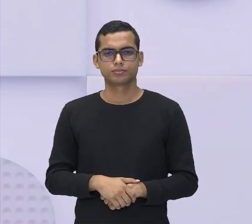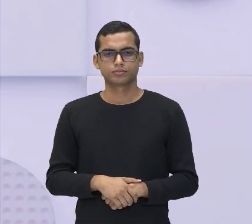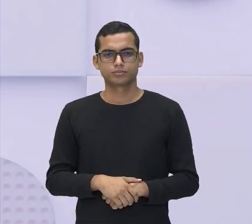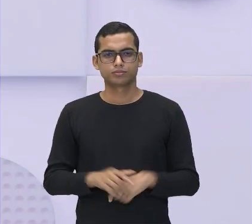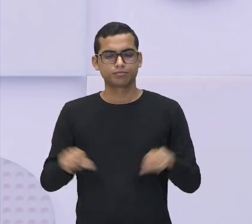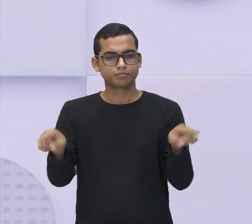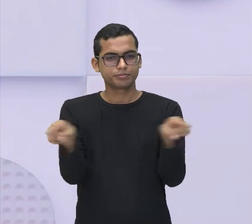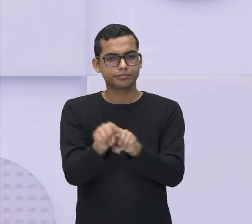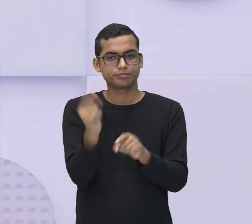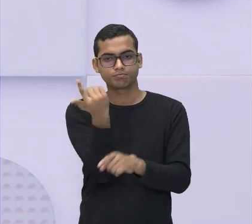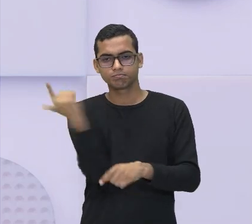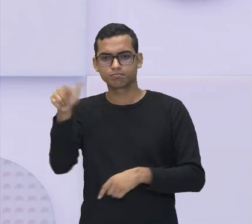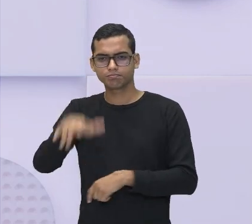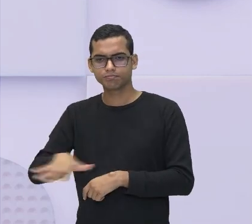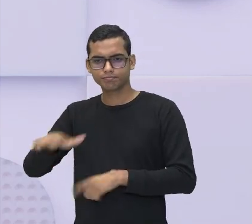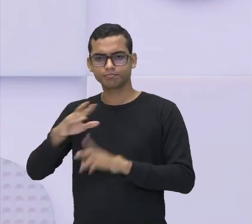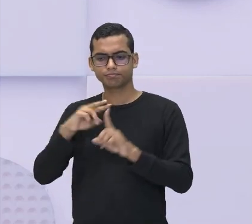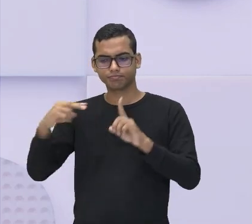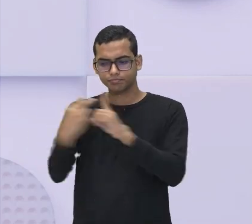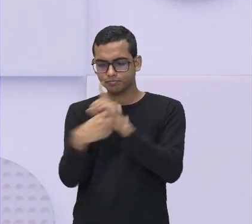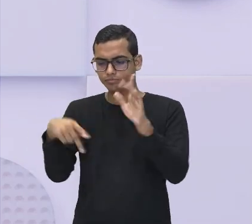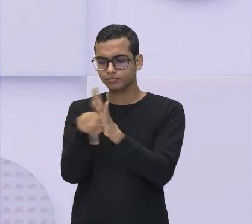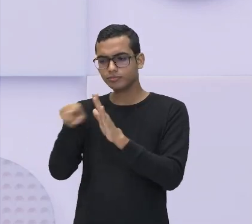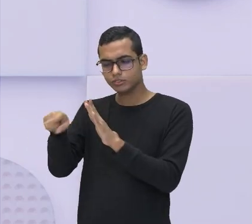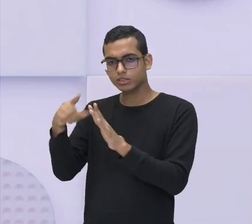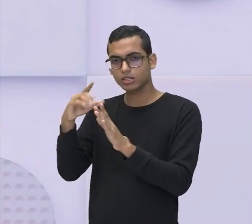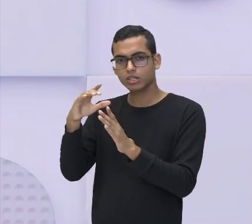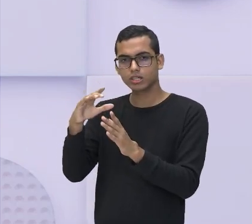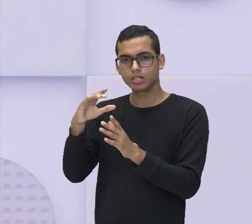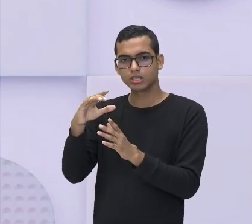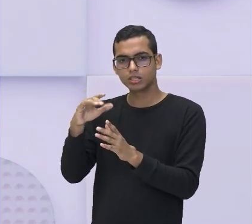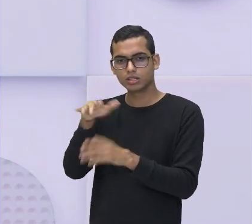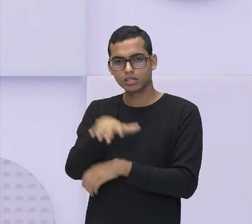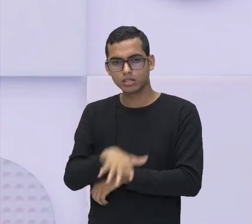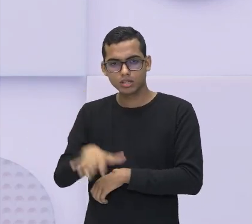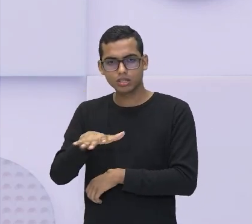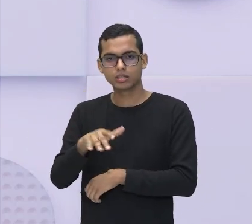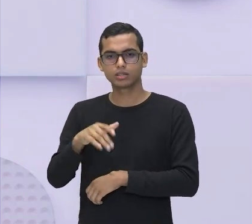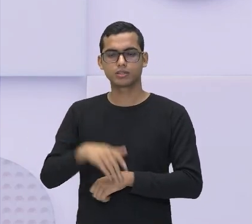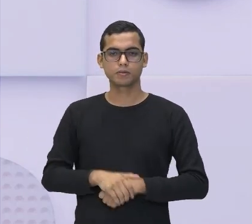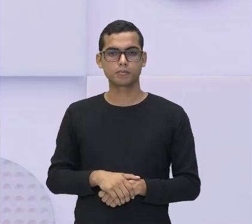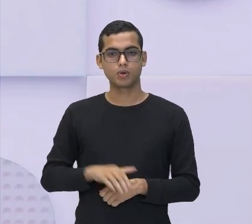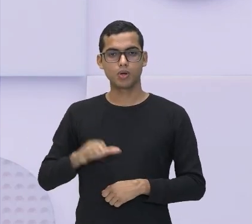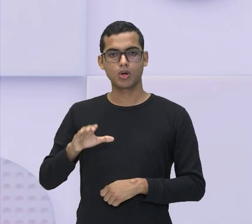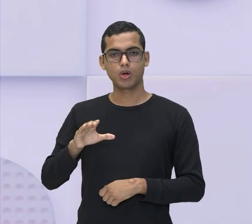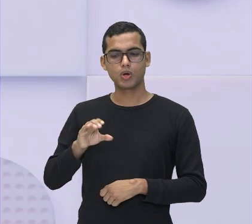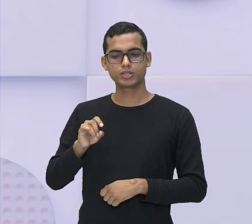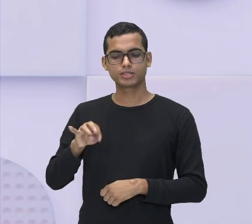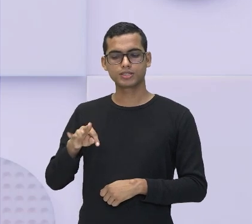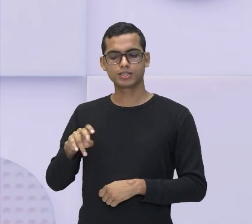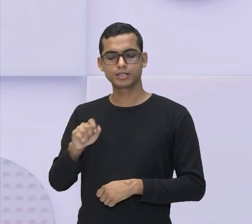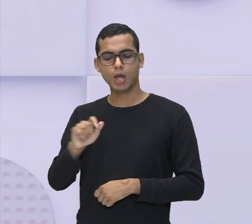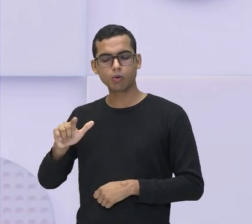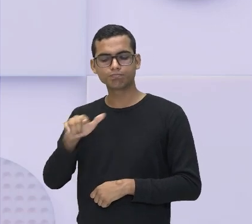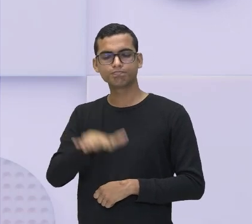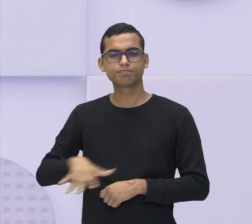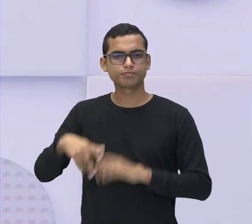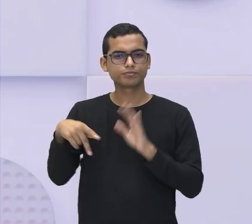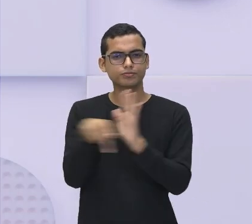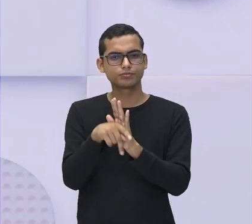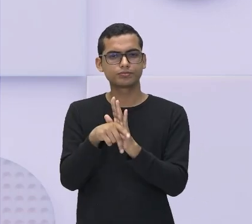outra corrente do mesmo cristianismo, que é mais do lado ocidental, que vai prezar mais pela questão